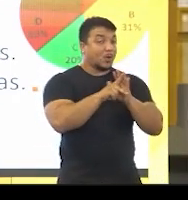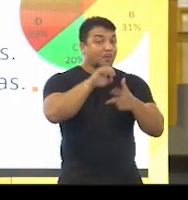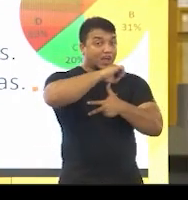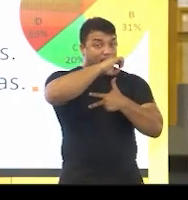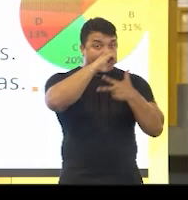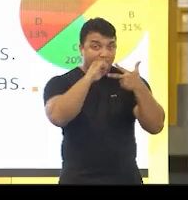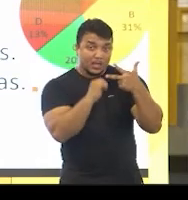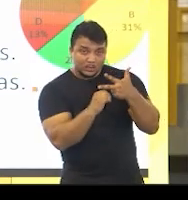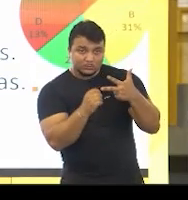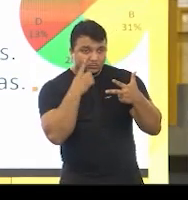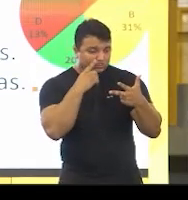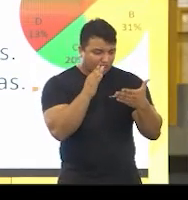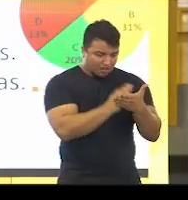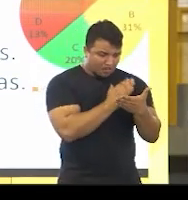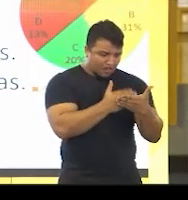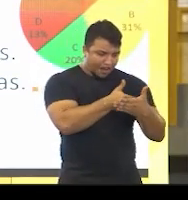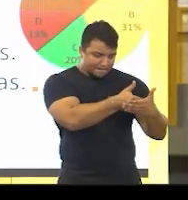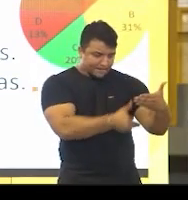Enem,